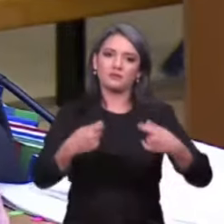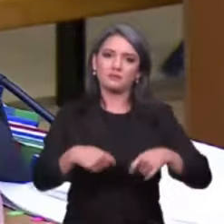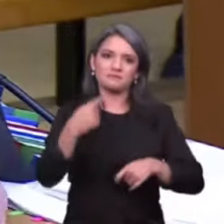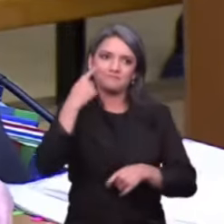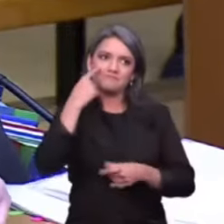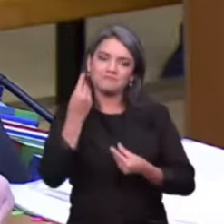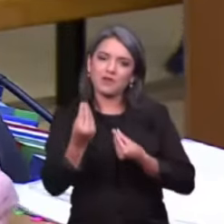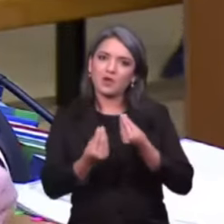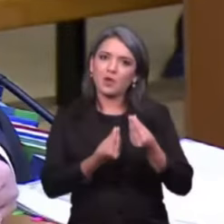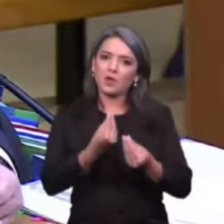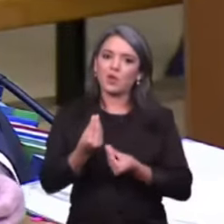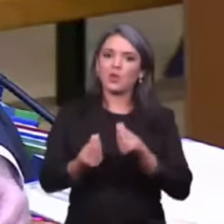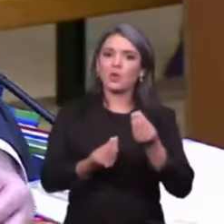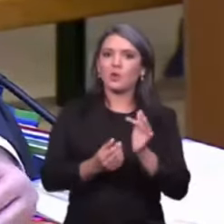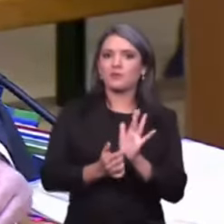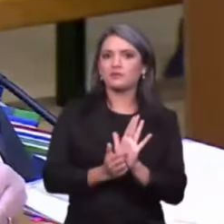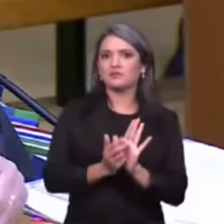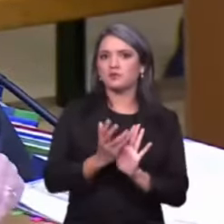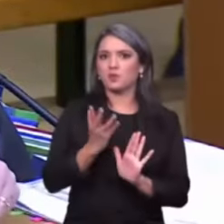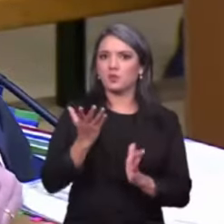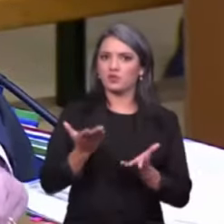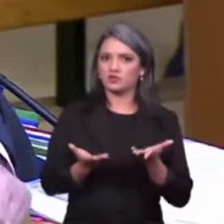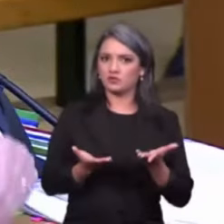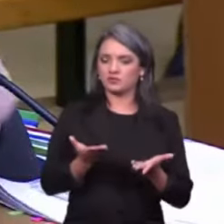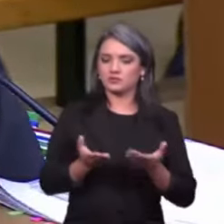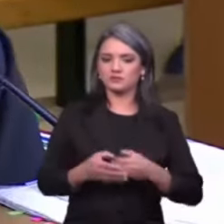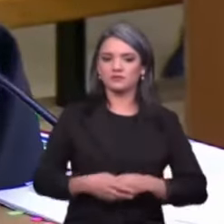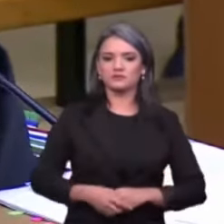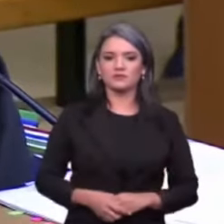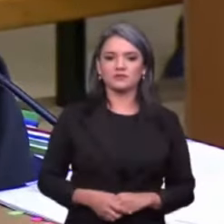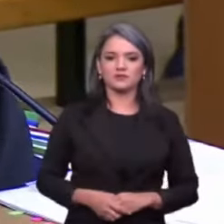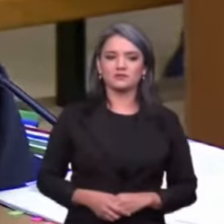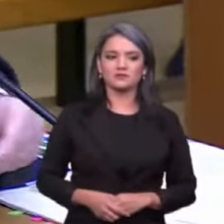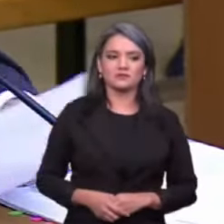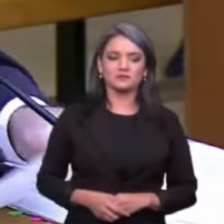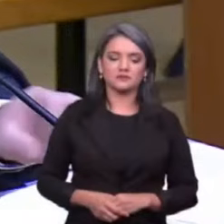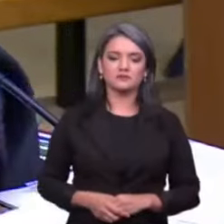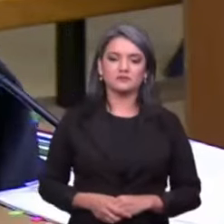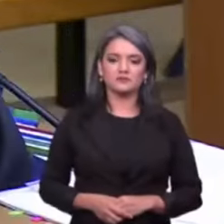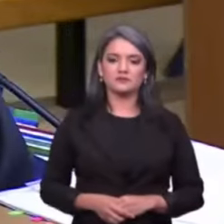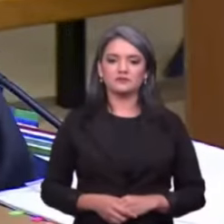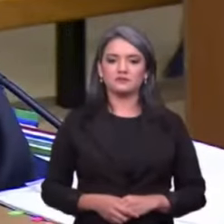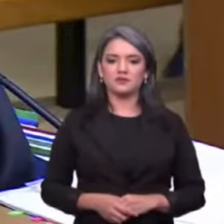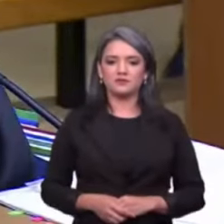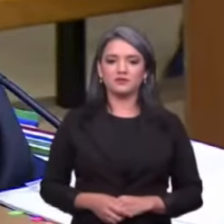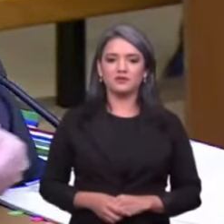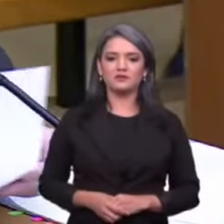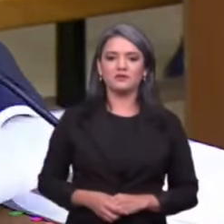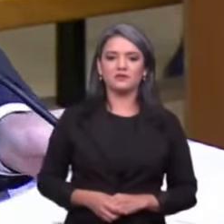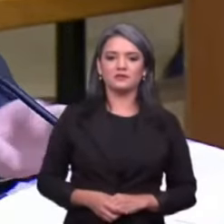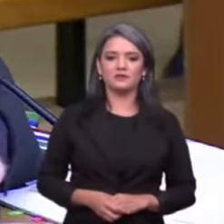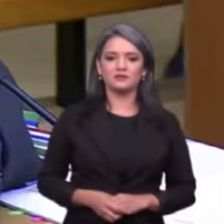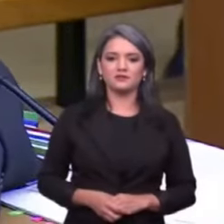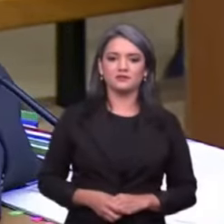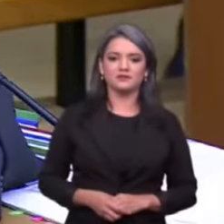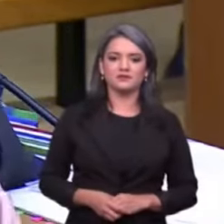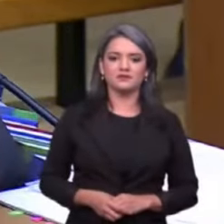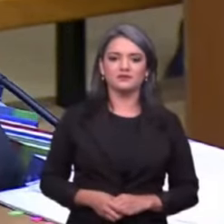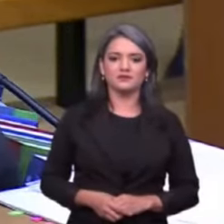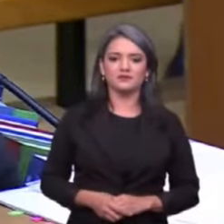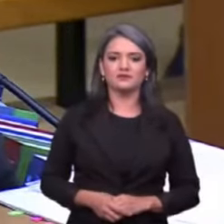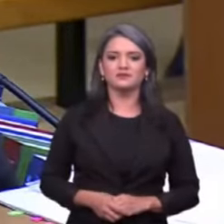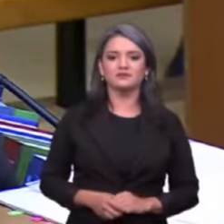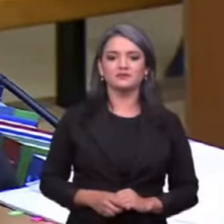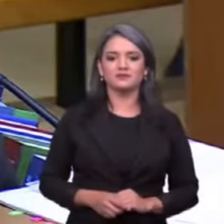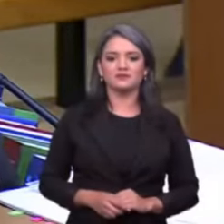quantidade. Então, nesse sentido, eminentes pares, eu